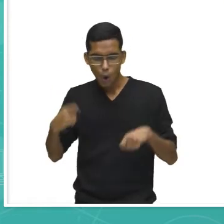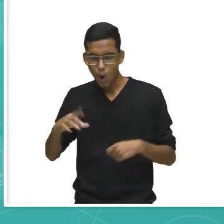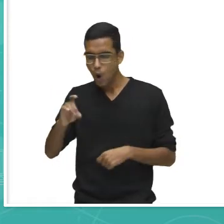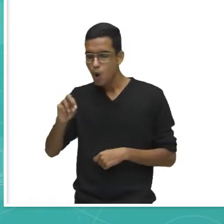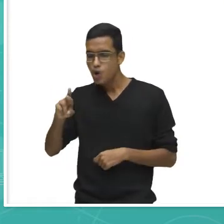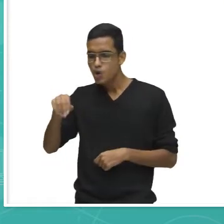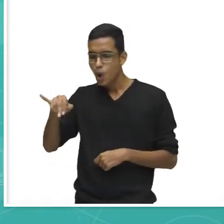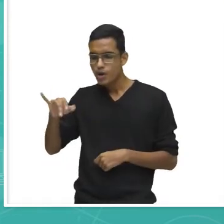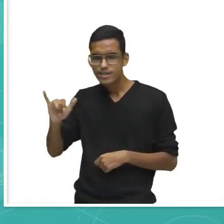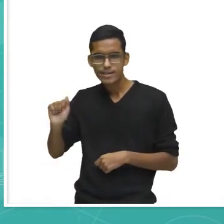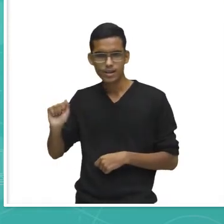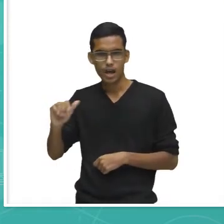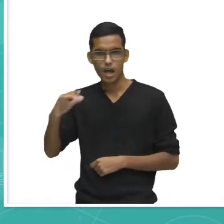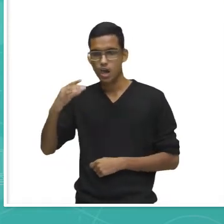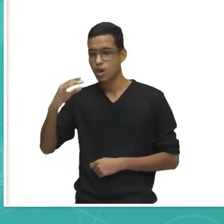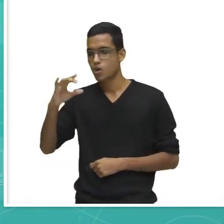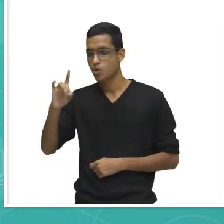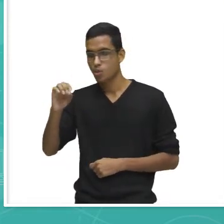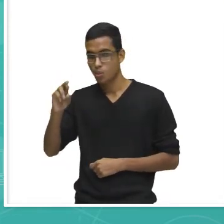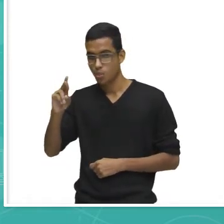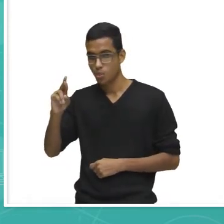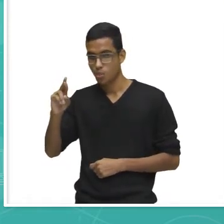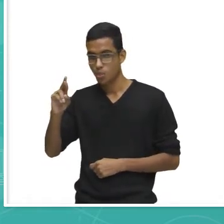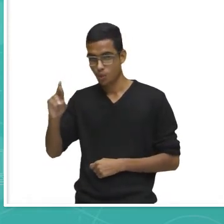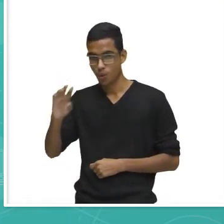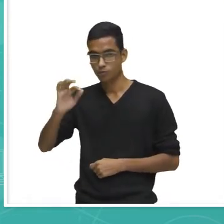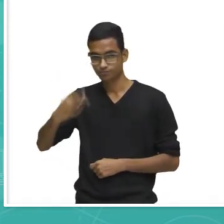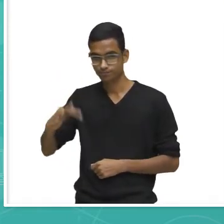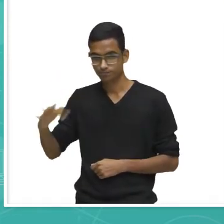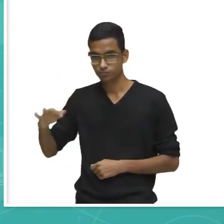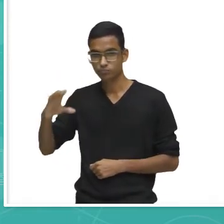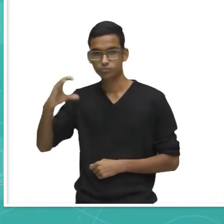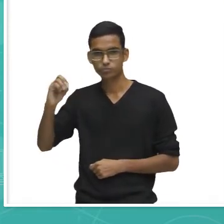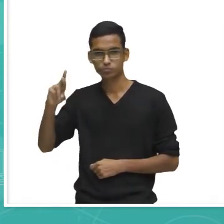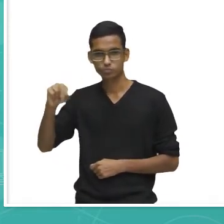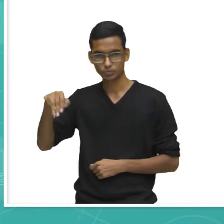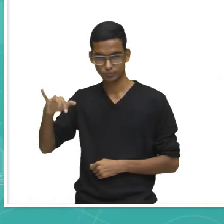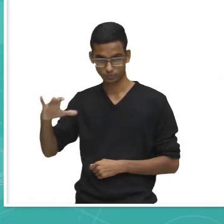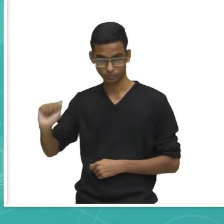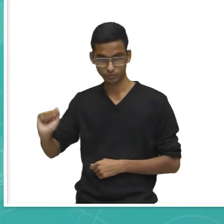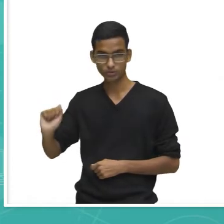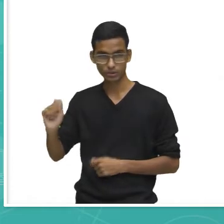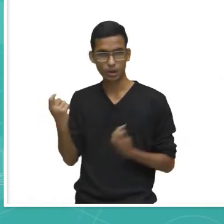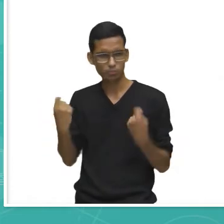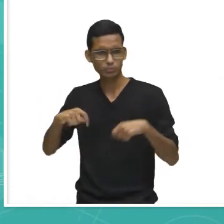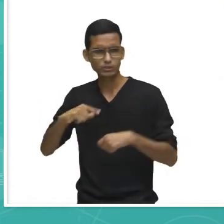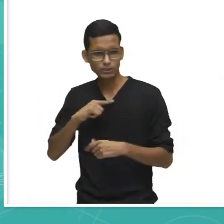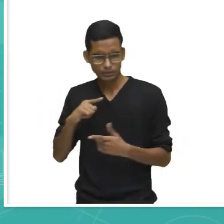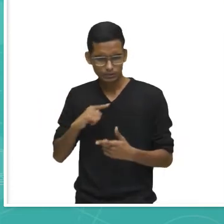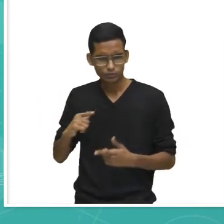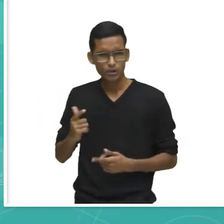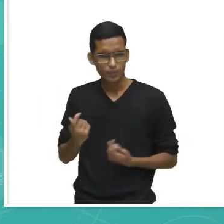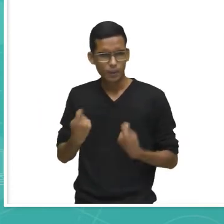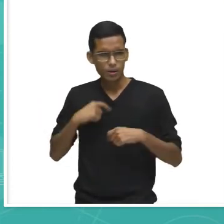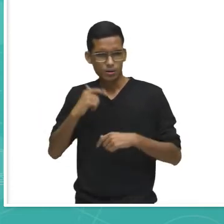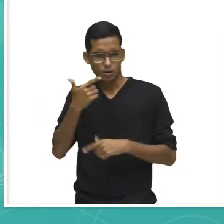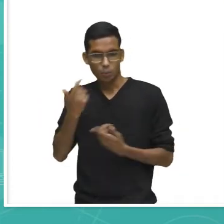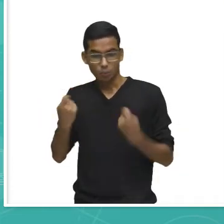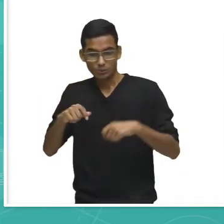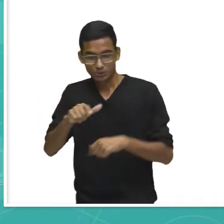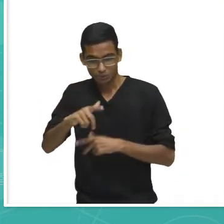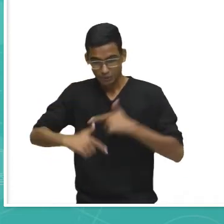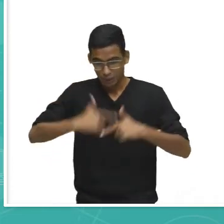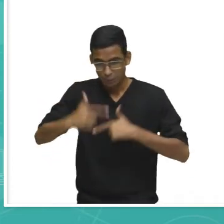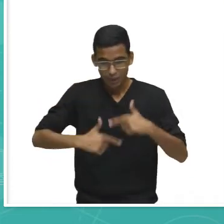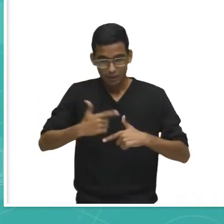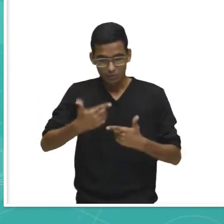tratada, tem a tendência de se agravar ao longo do tempo, causando a invalidez do trabalhador.